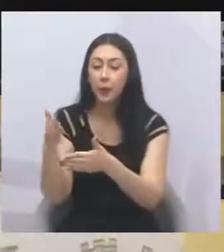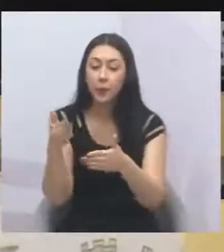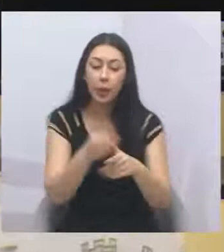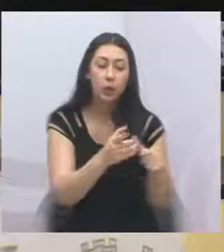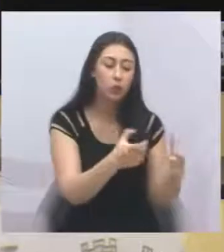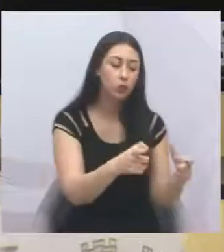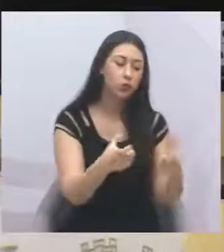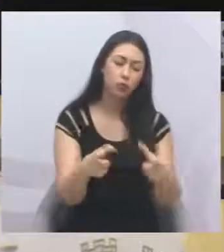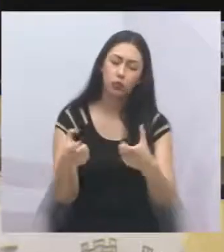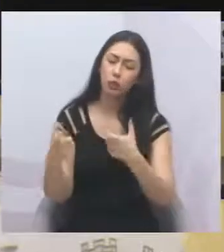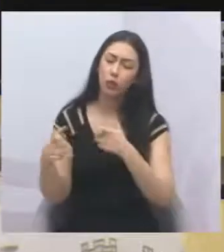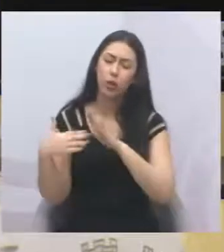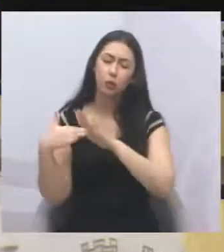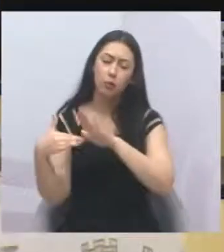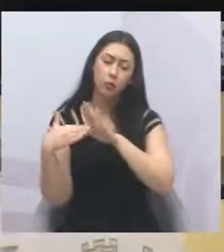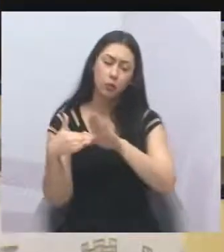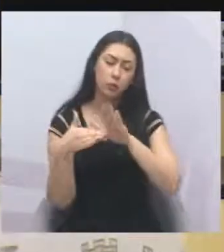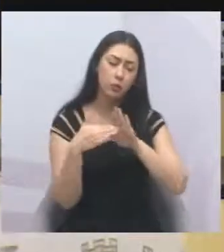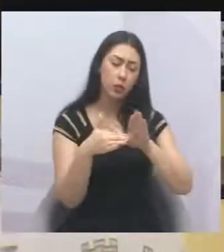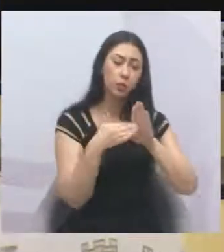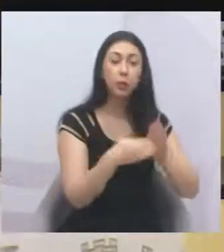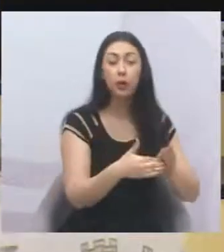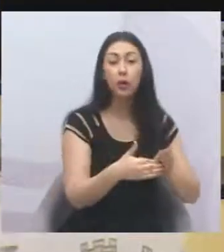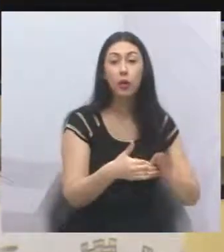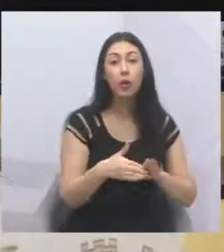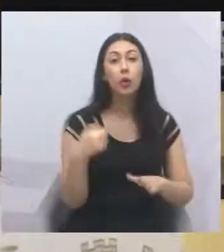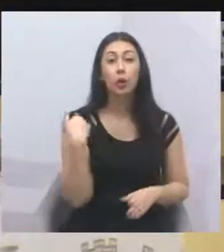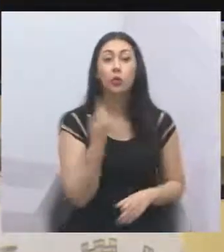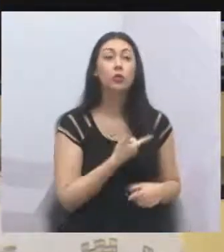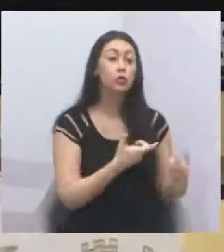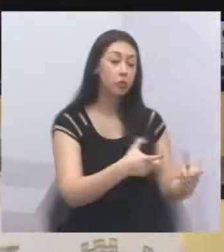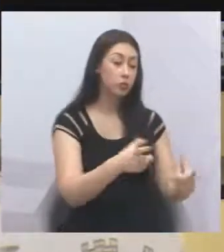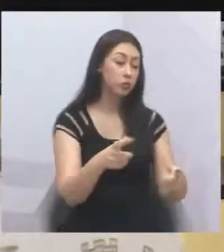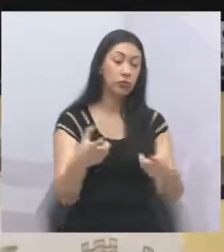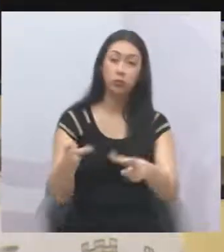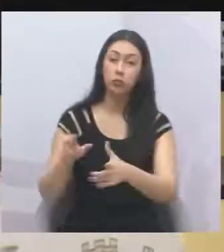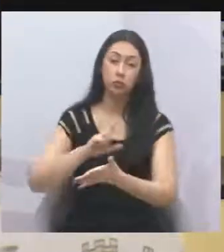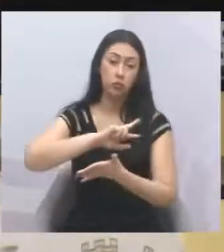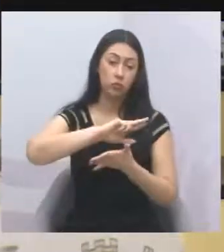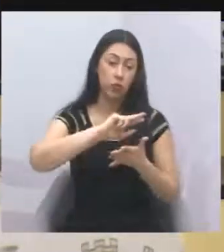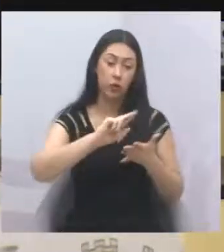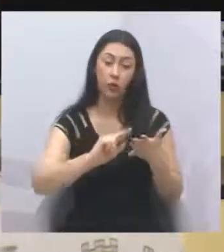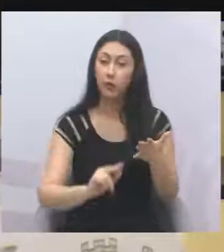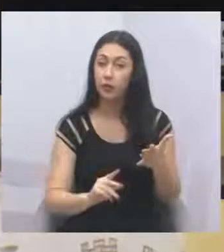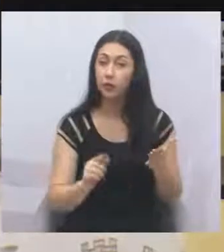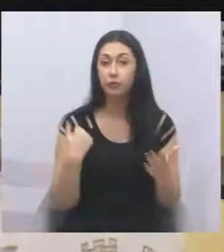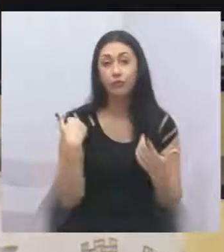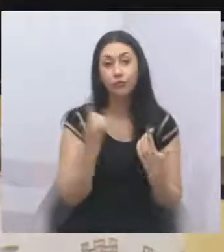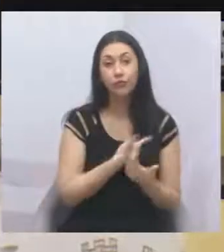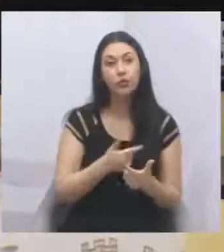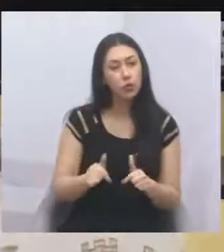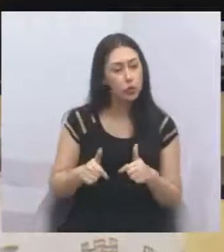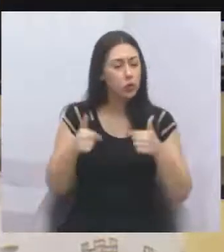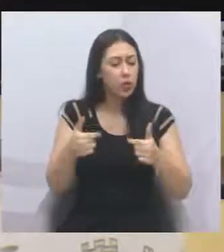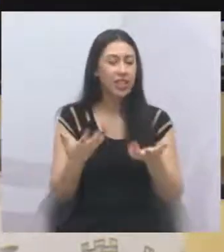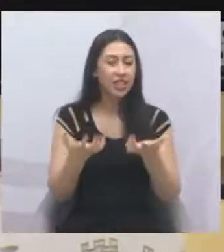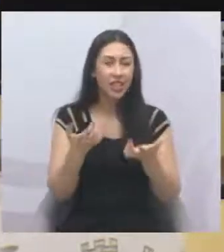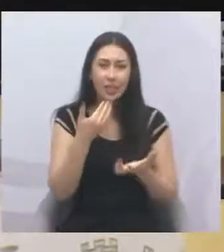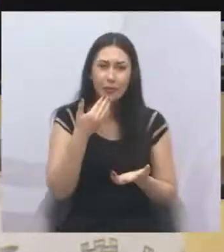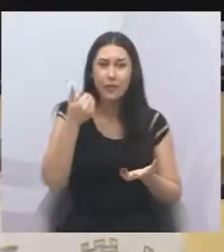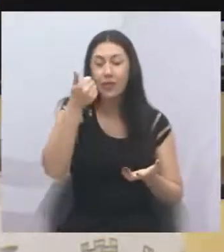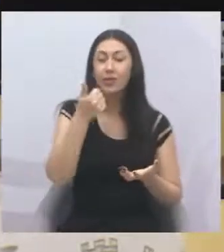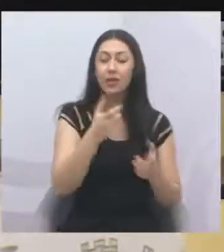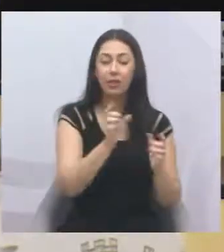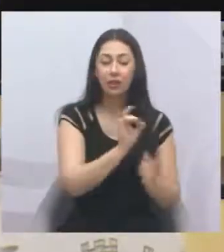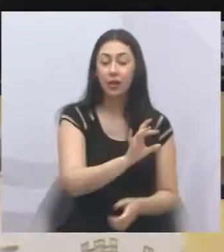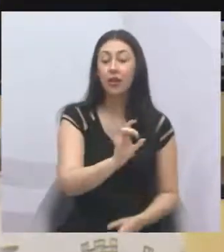estamos atendendo vários munícipes e temos andado em vários bairros e lutado para melhoria em cada